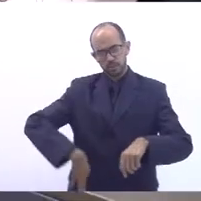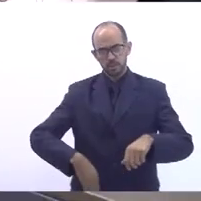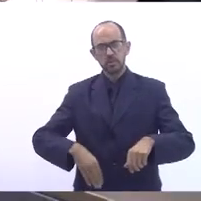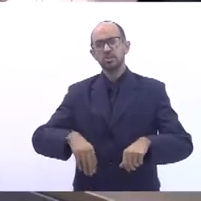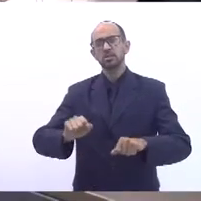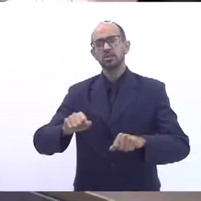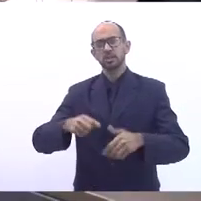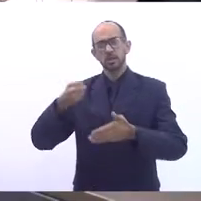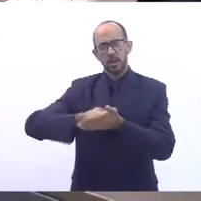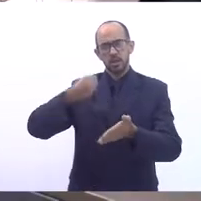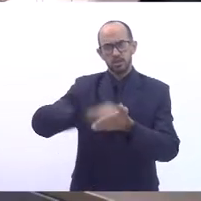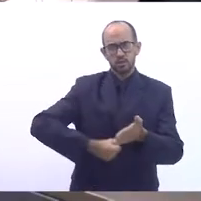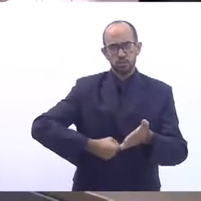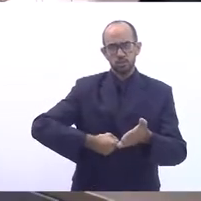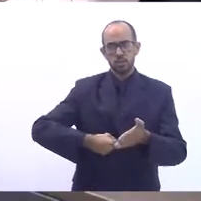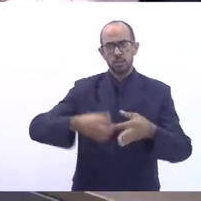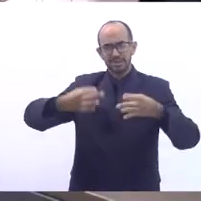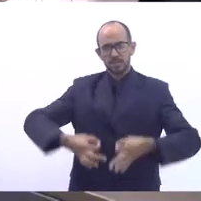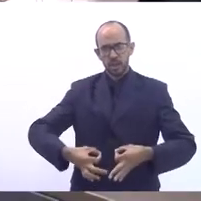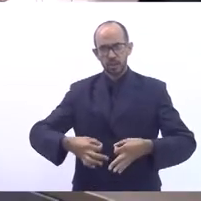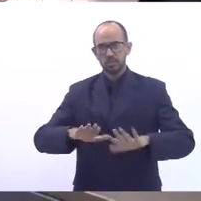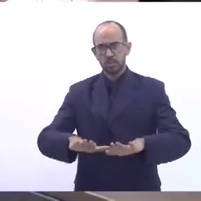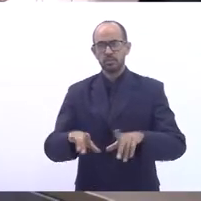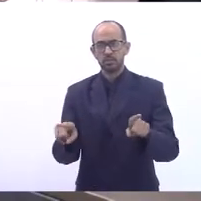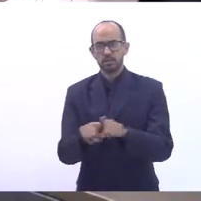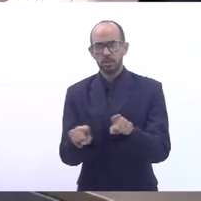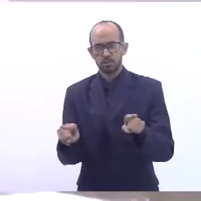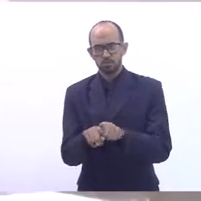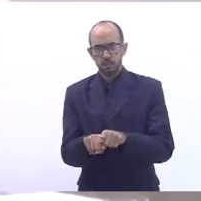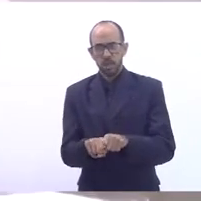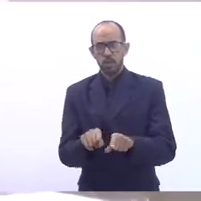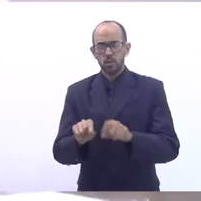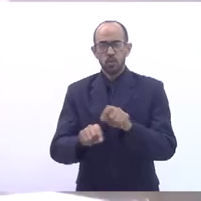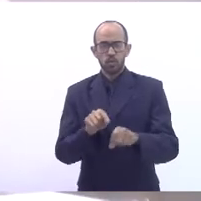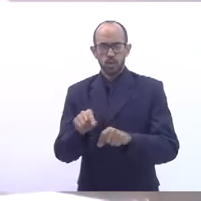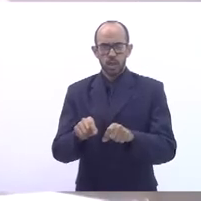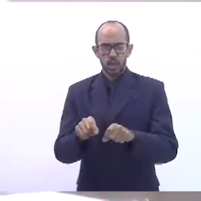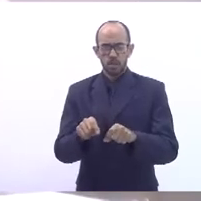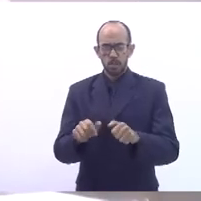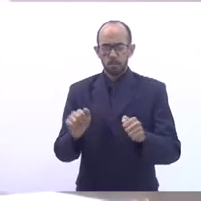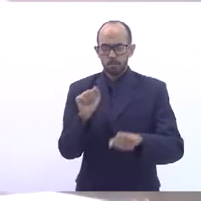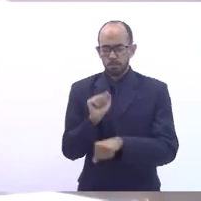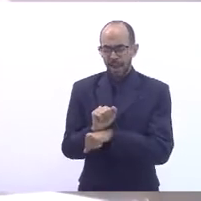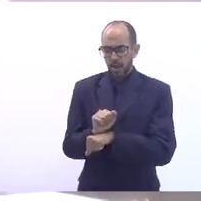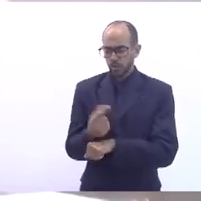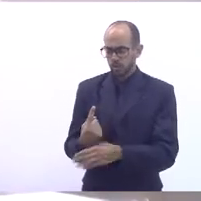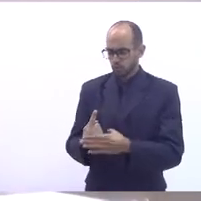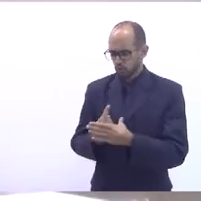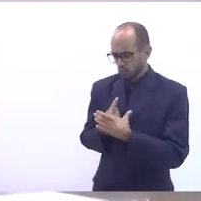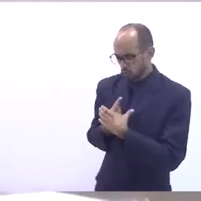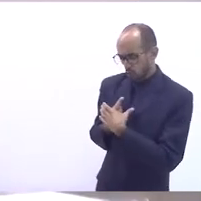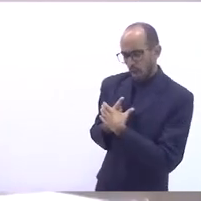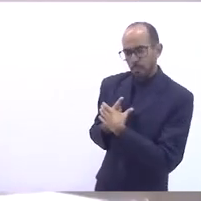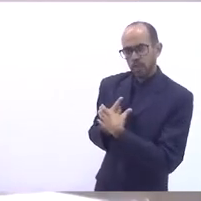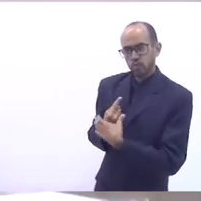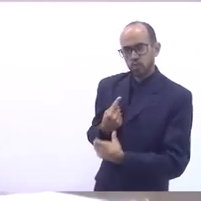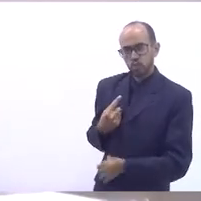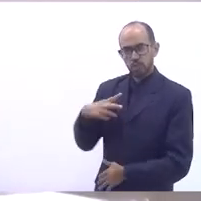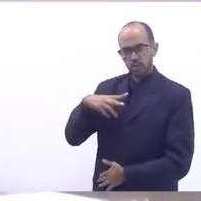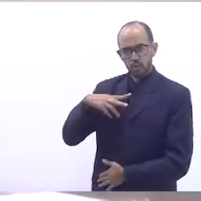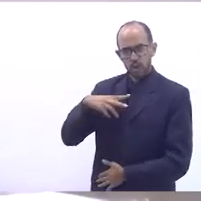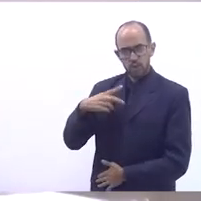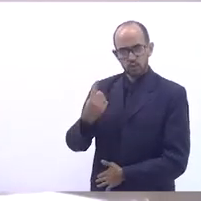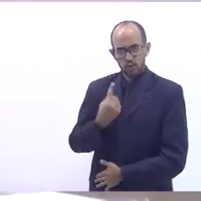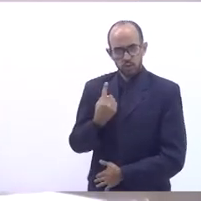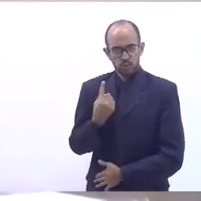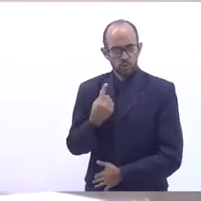com firmeza mas ao mesmo tempo buscar romper o isolamento eu acho que essa é uma preocupação Nossa e